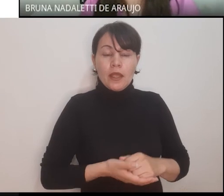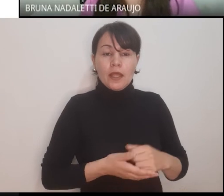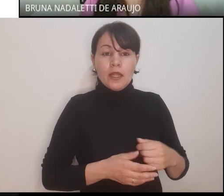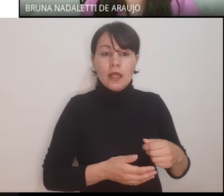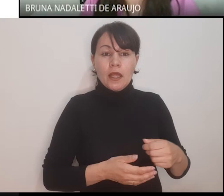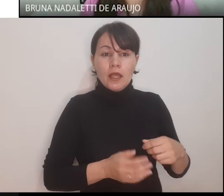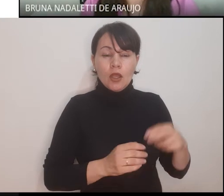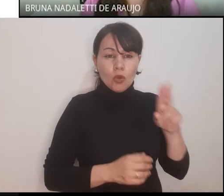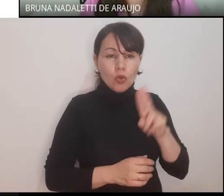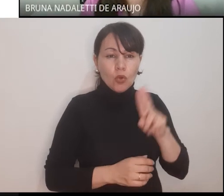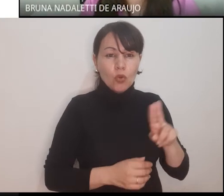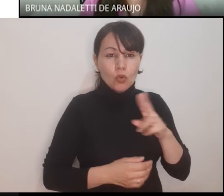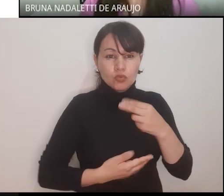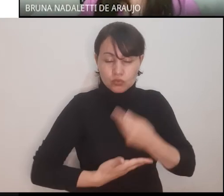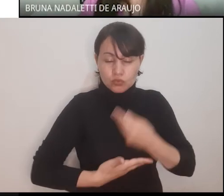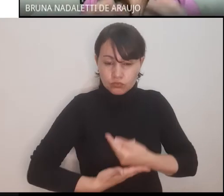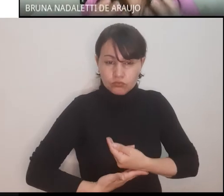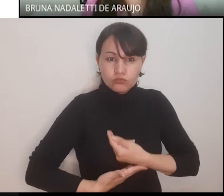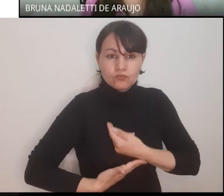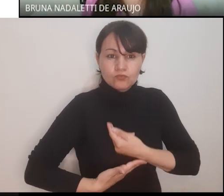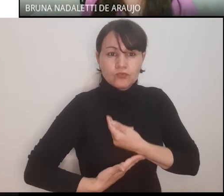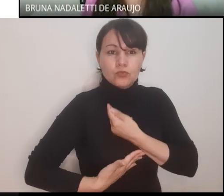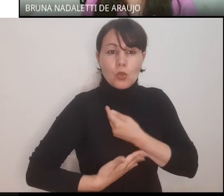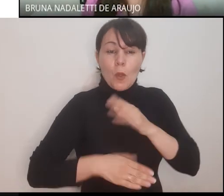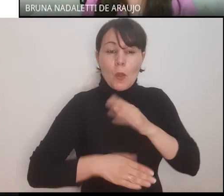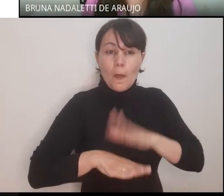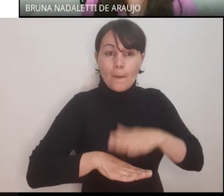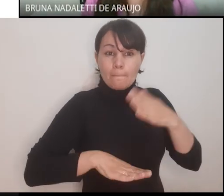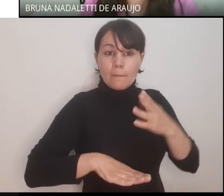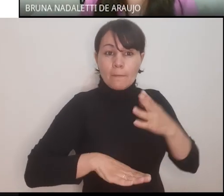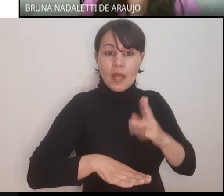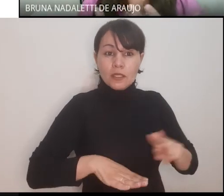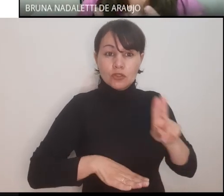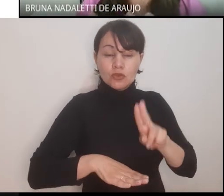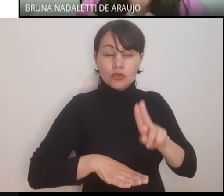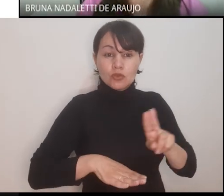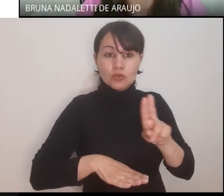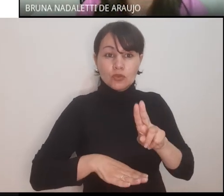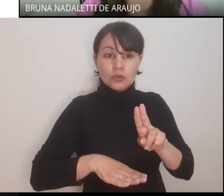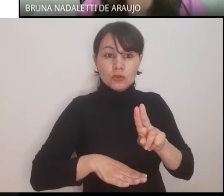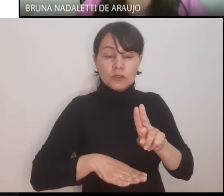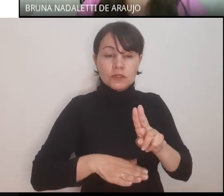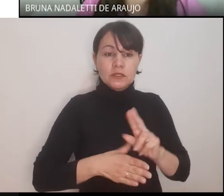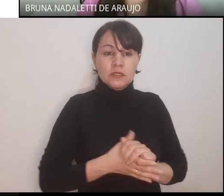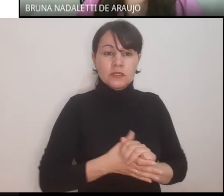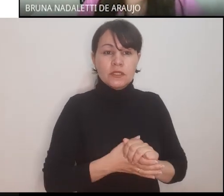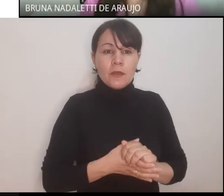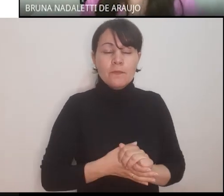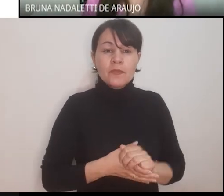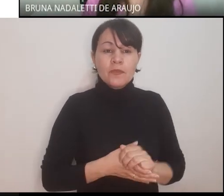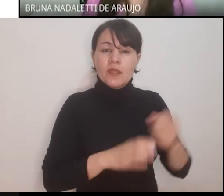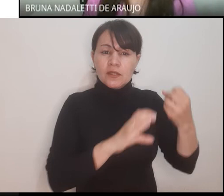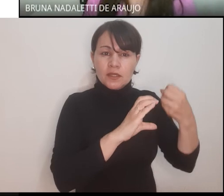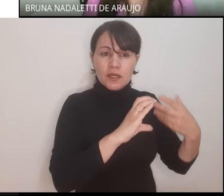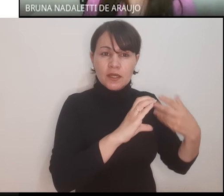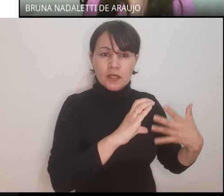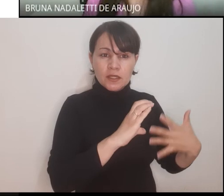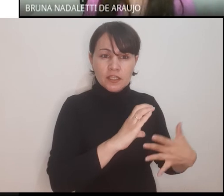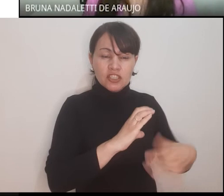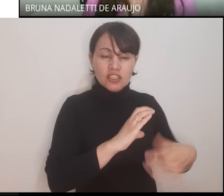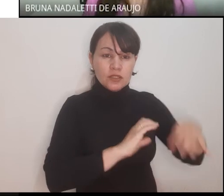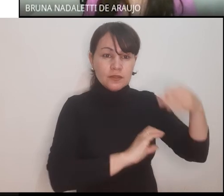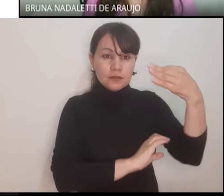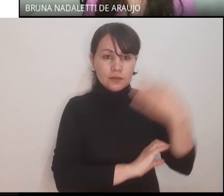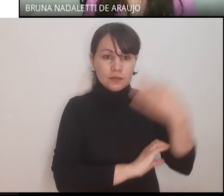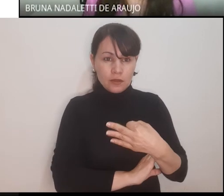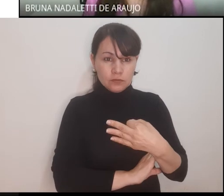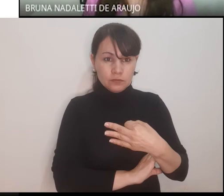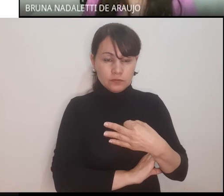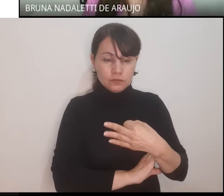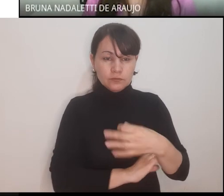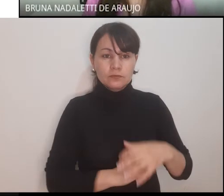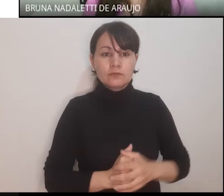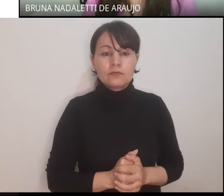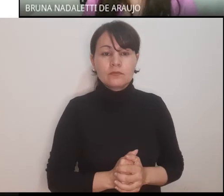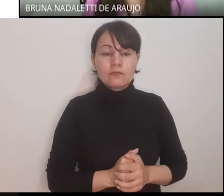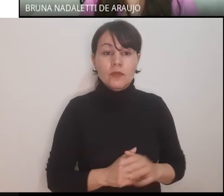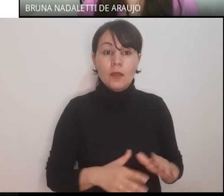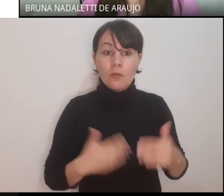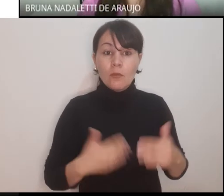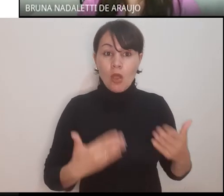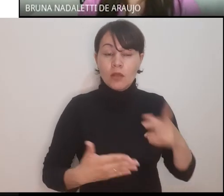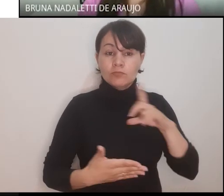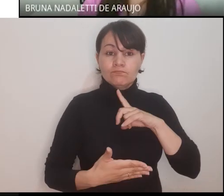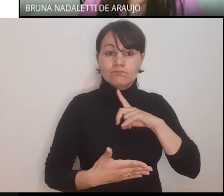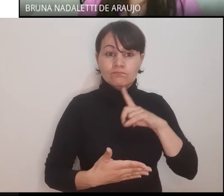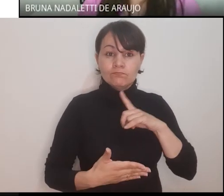de acesso vascular que mais se aproxima dessa definição de ideal. Porém, nós